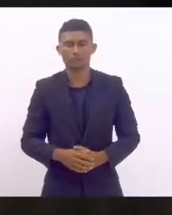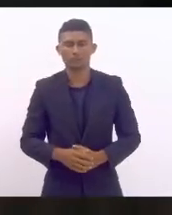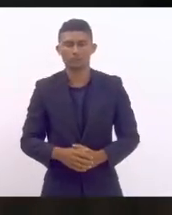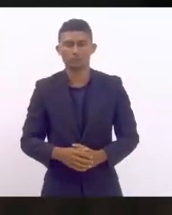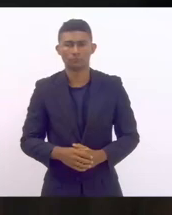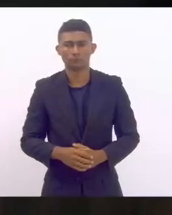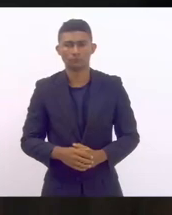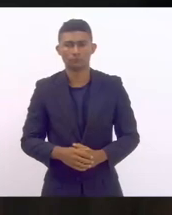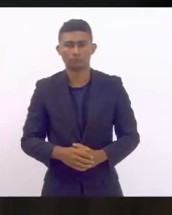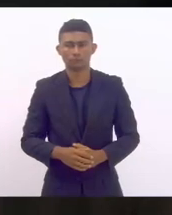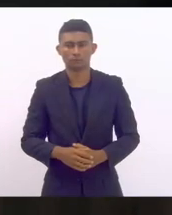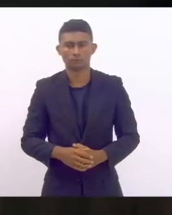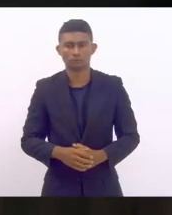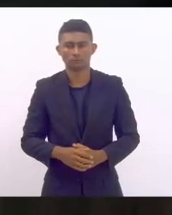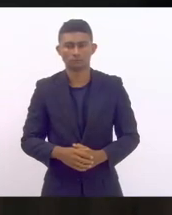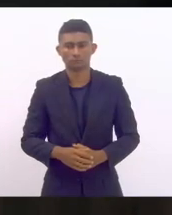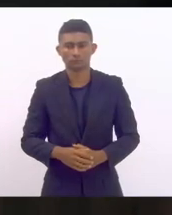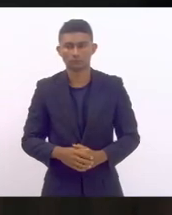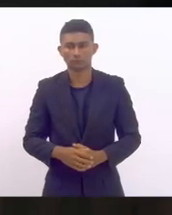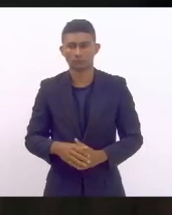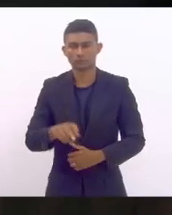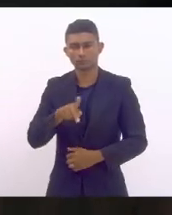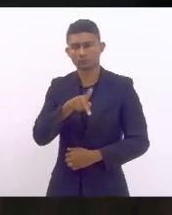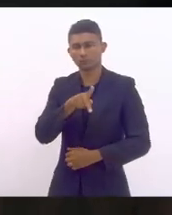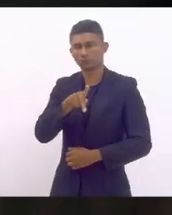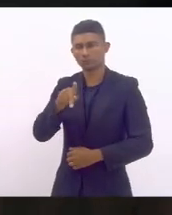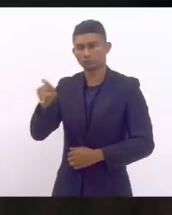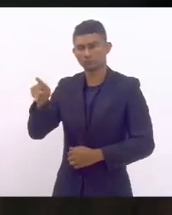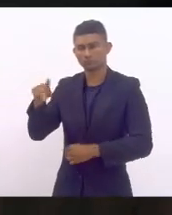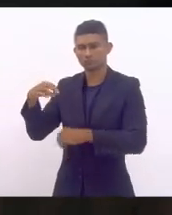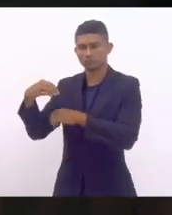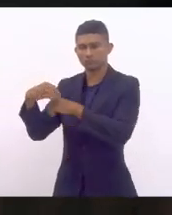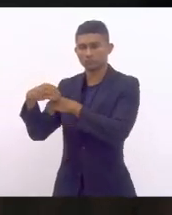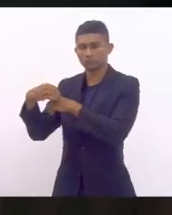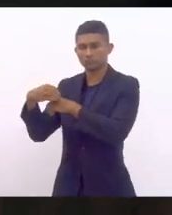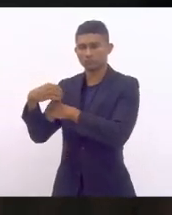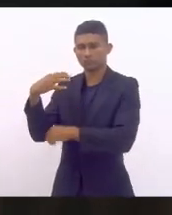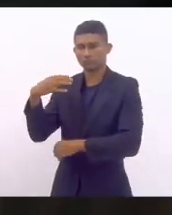e Como assim me orientou o presidente André Ceciliano